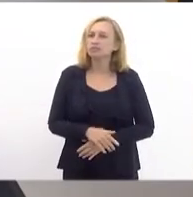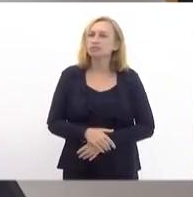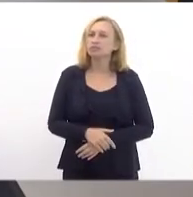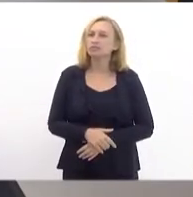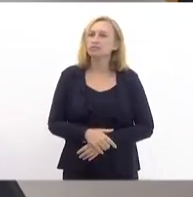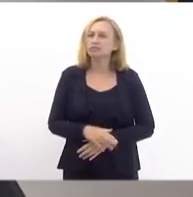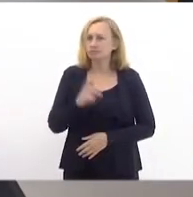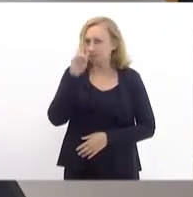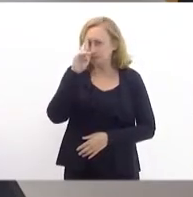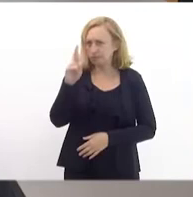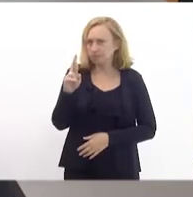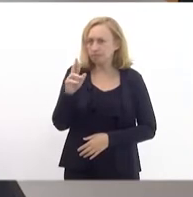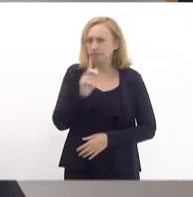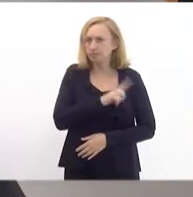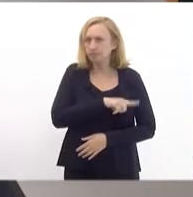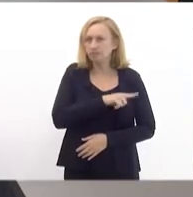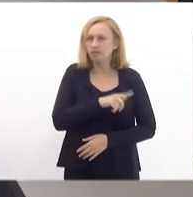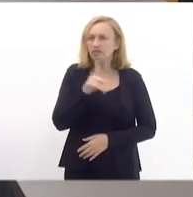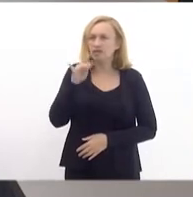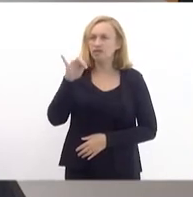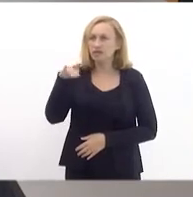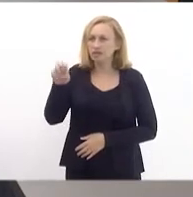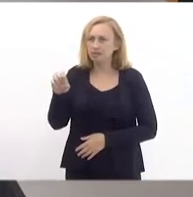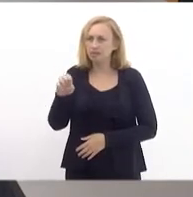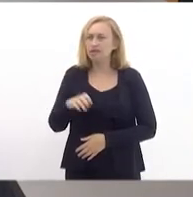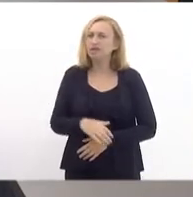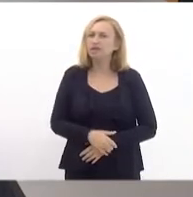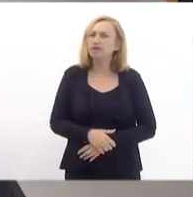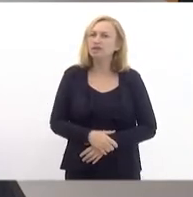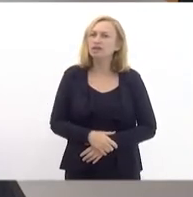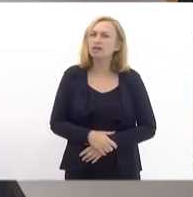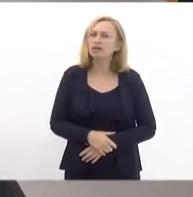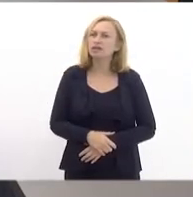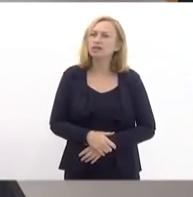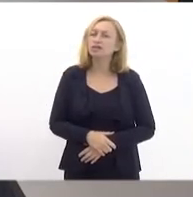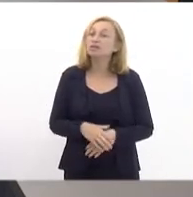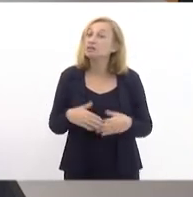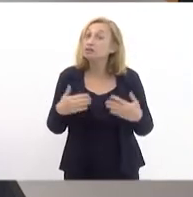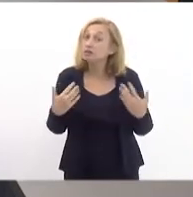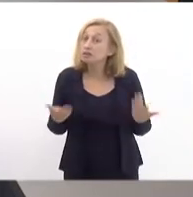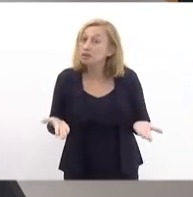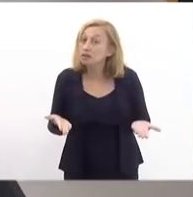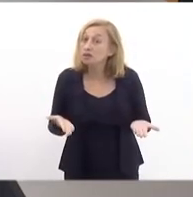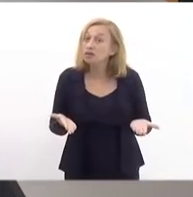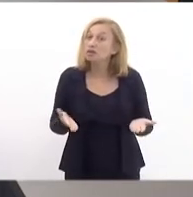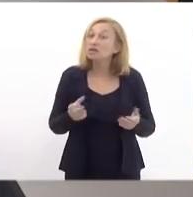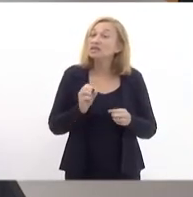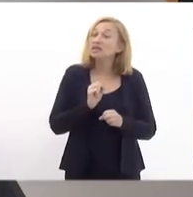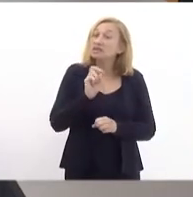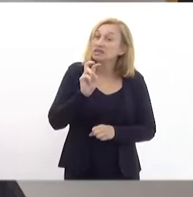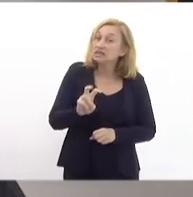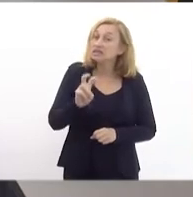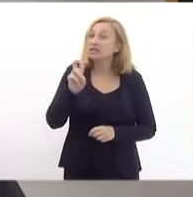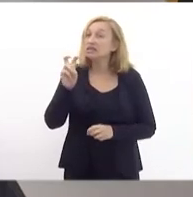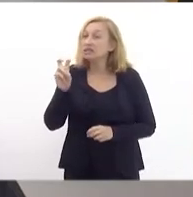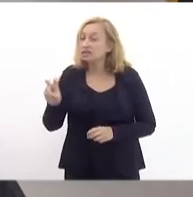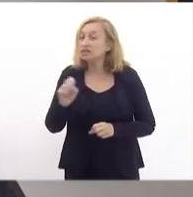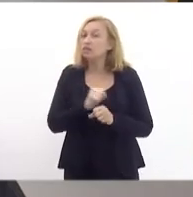ao senhor, gerente Felipe Ramos, o seguinte, então, a cada 5 anos tem uma